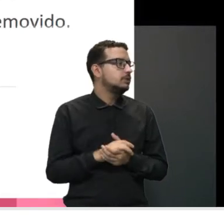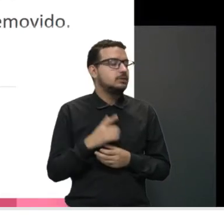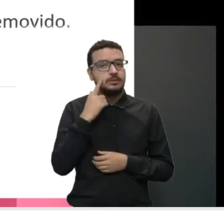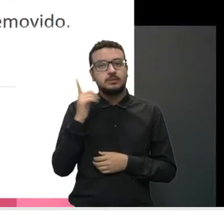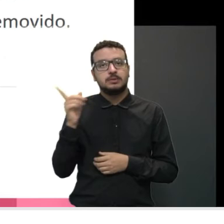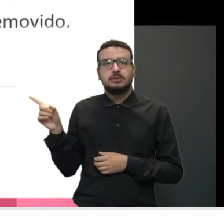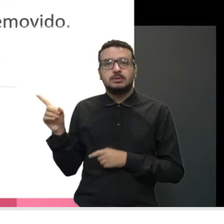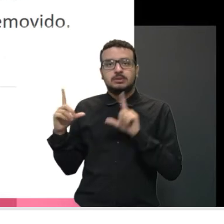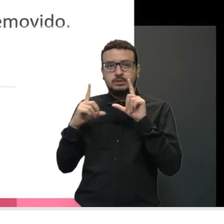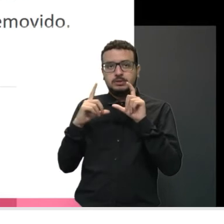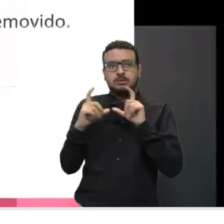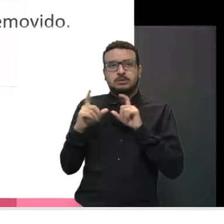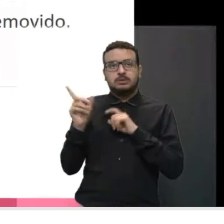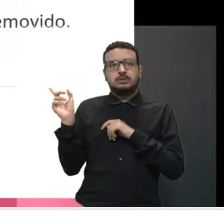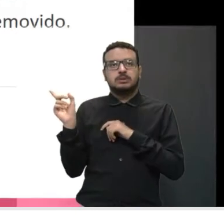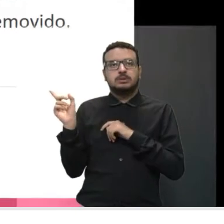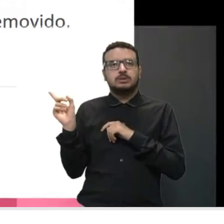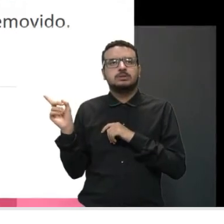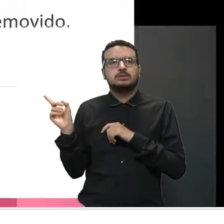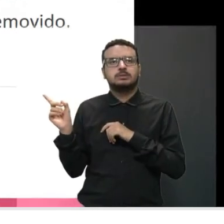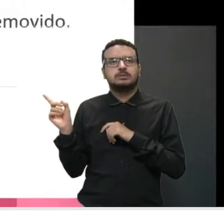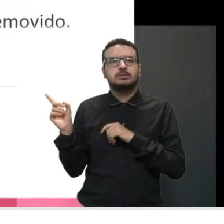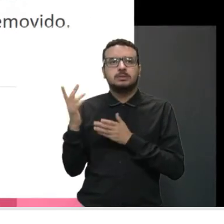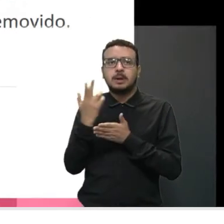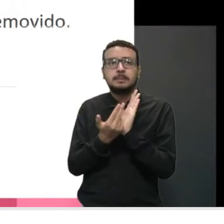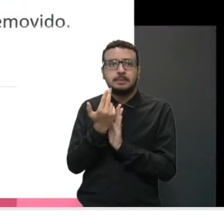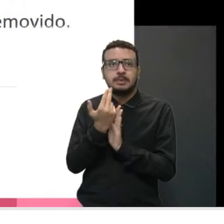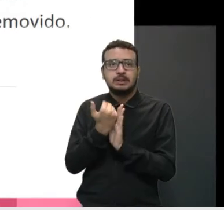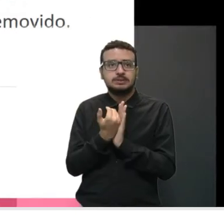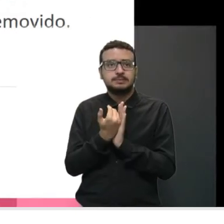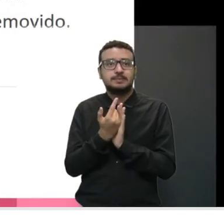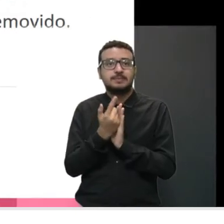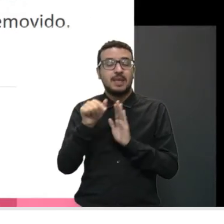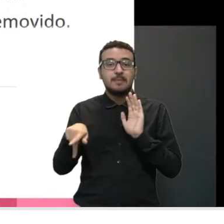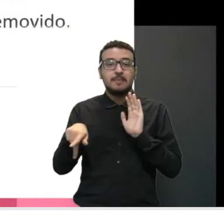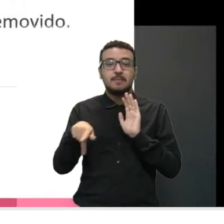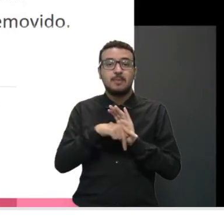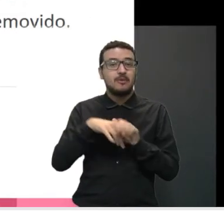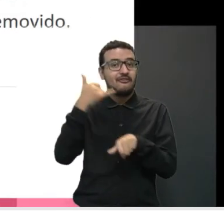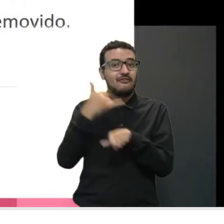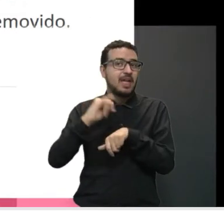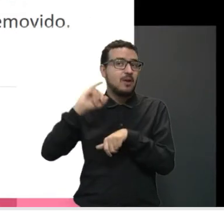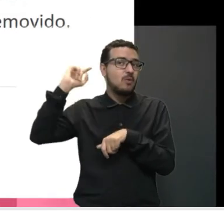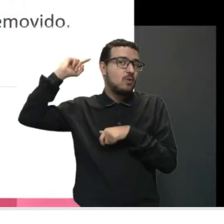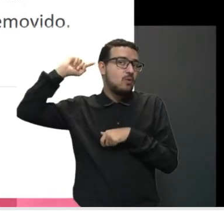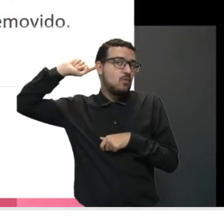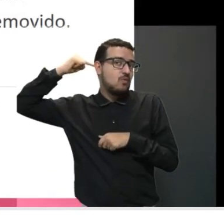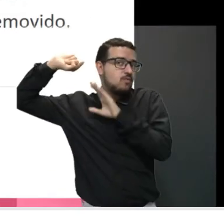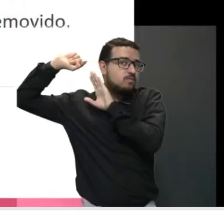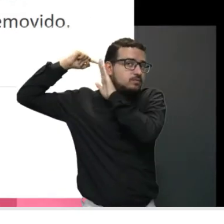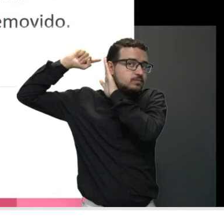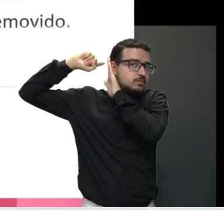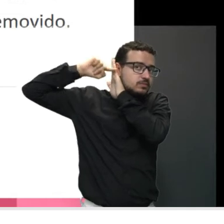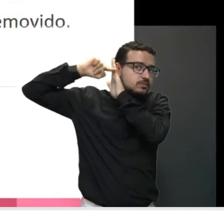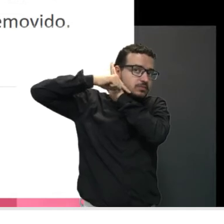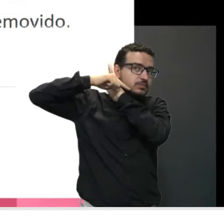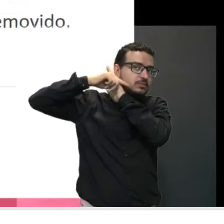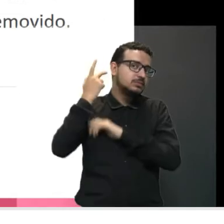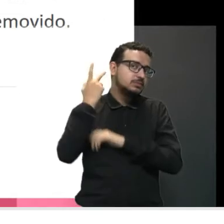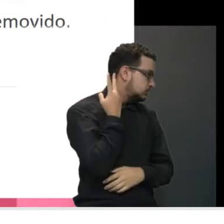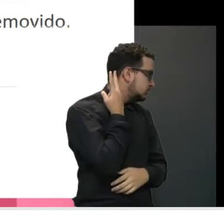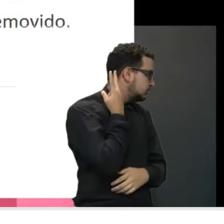foi afetada, certo? Por isso que tem que ter o componente neurosensorial. E aí, na parte externa, o paciente